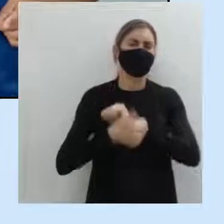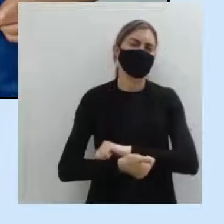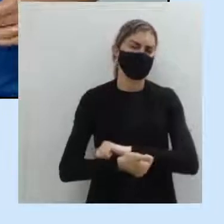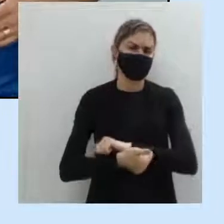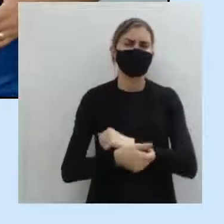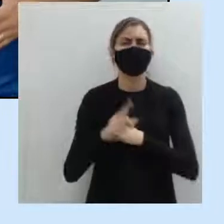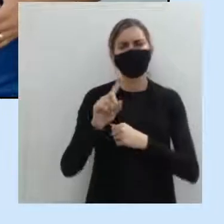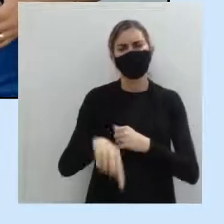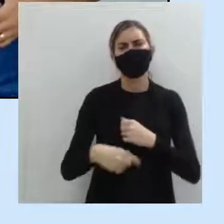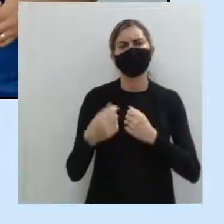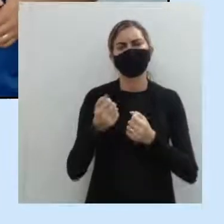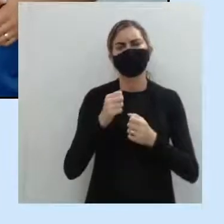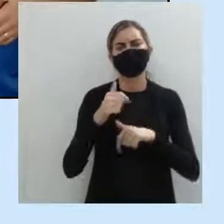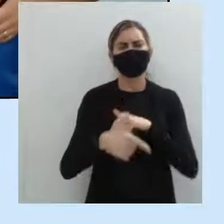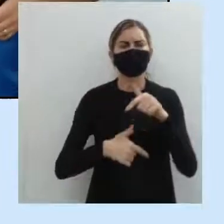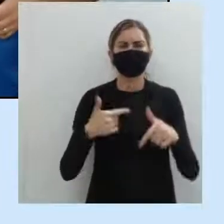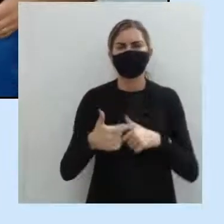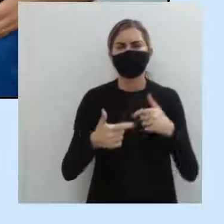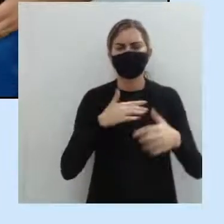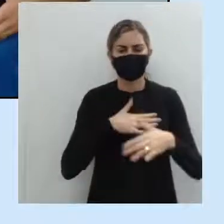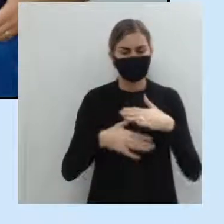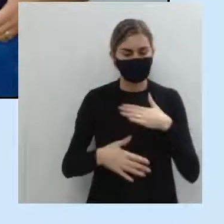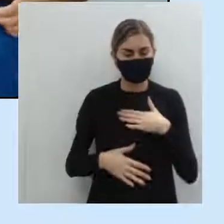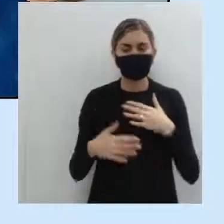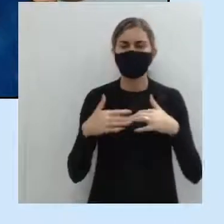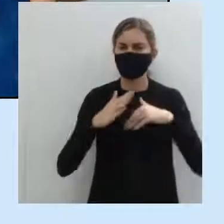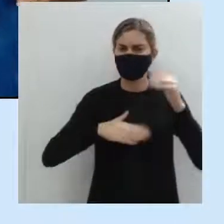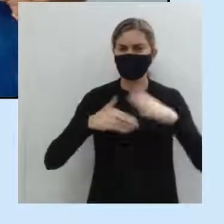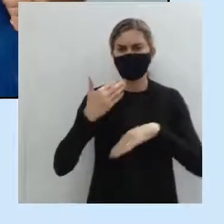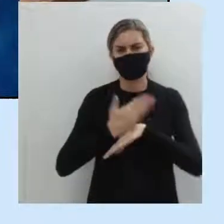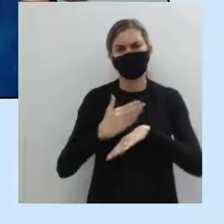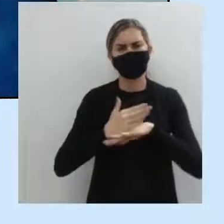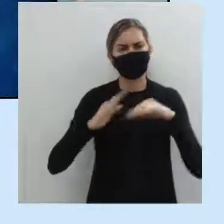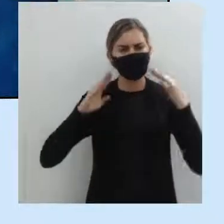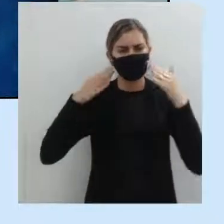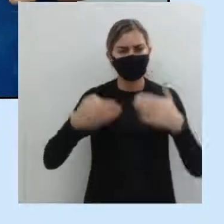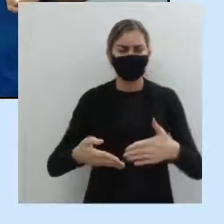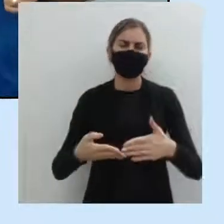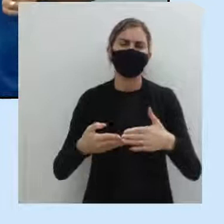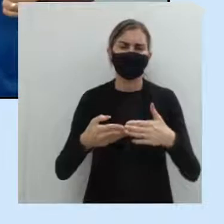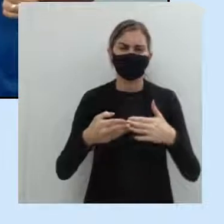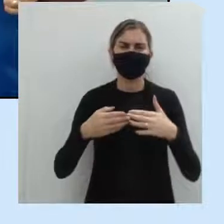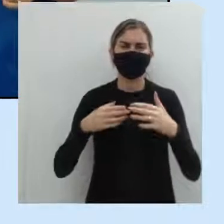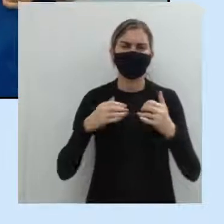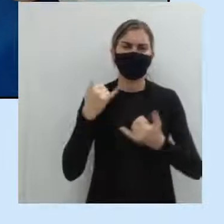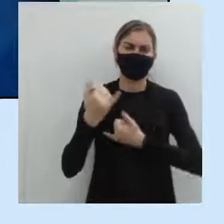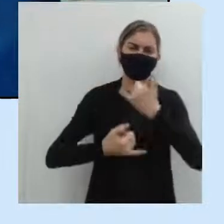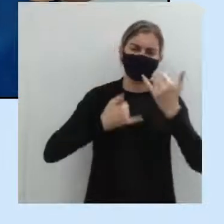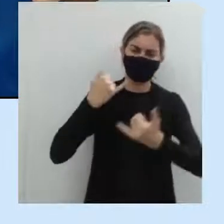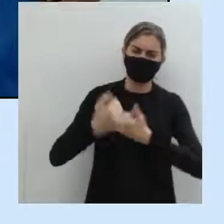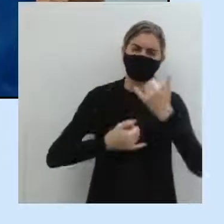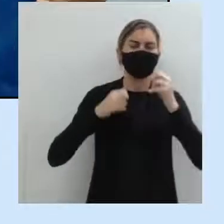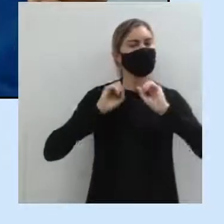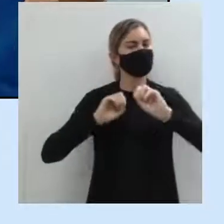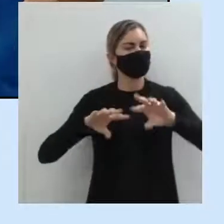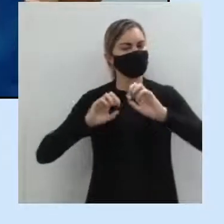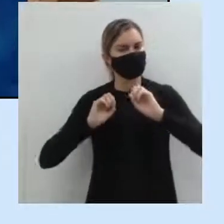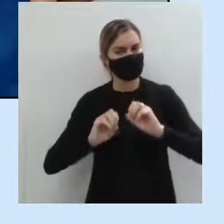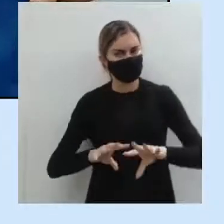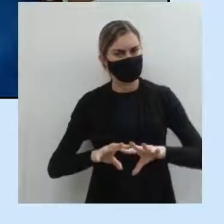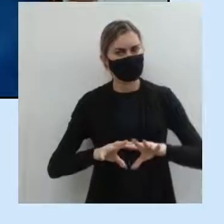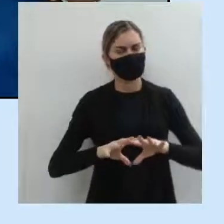uma forma de atividade física praticada com finalidade recreativa,